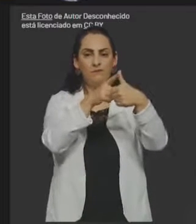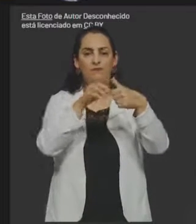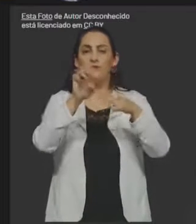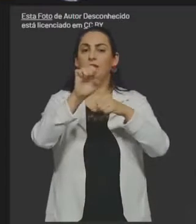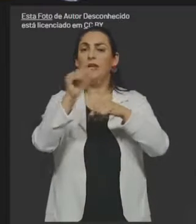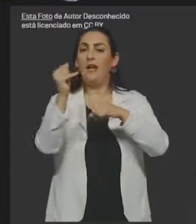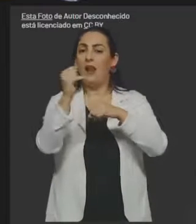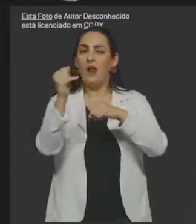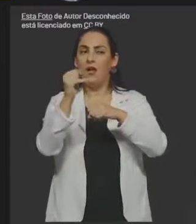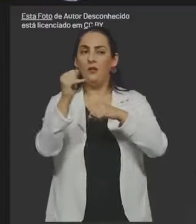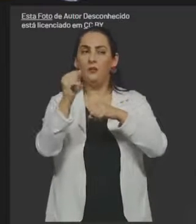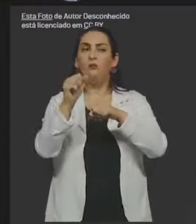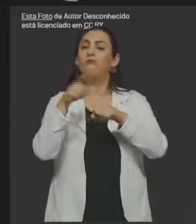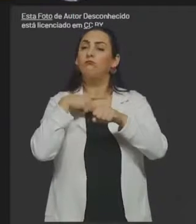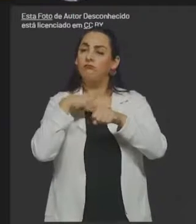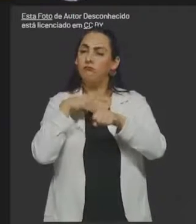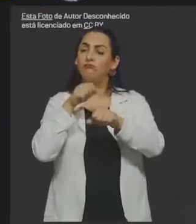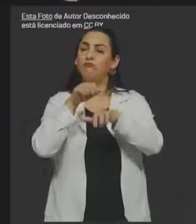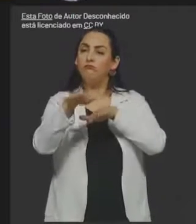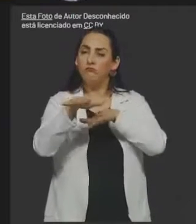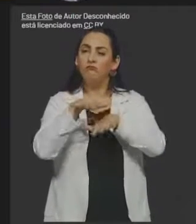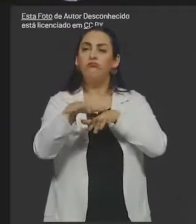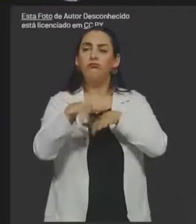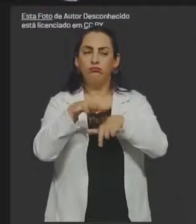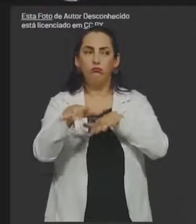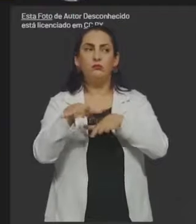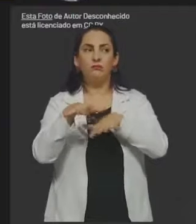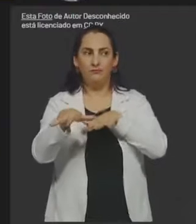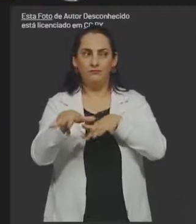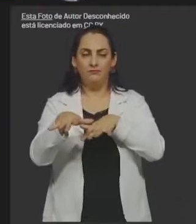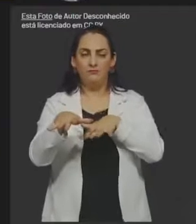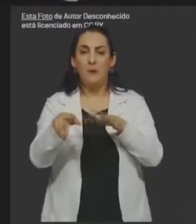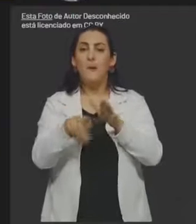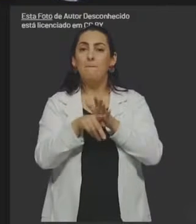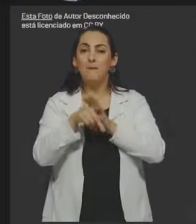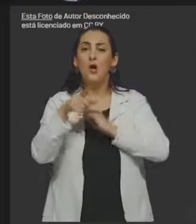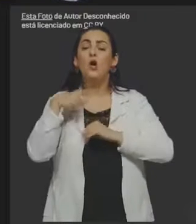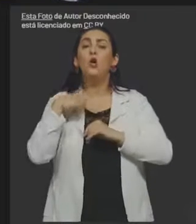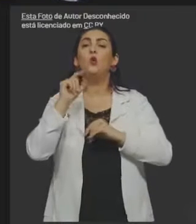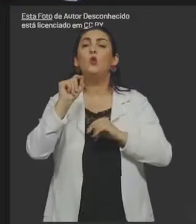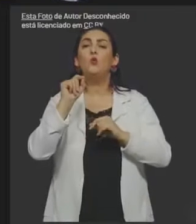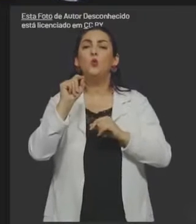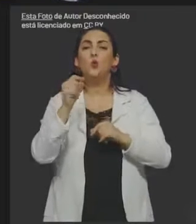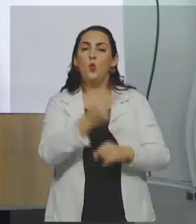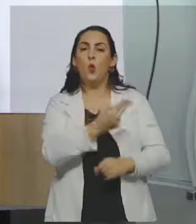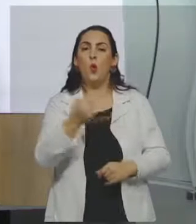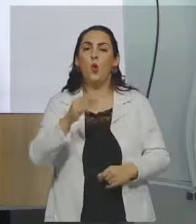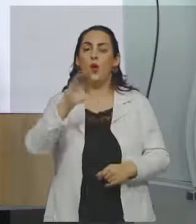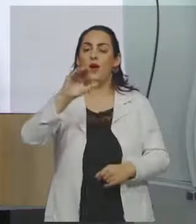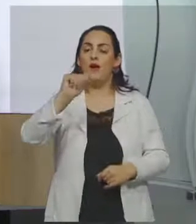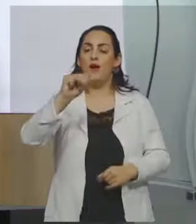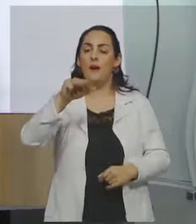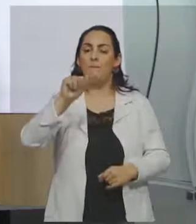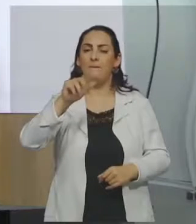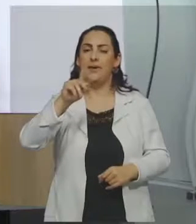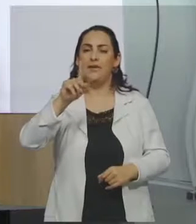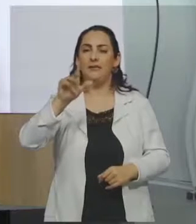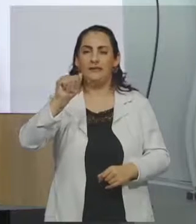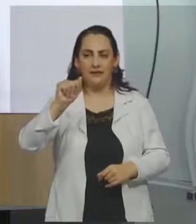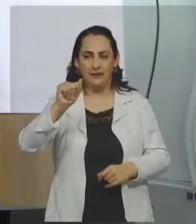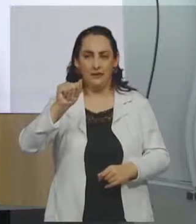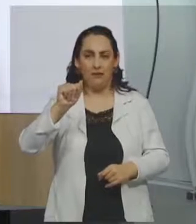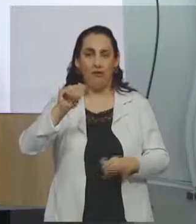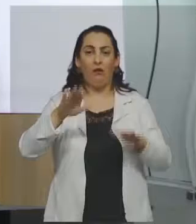do núcleo em trajetórias circulares chamadas de camadas ou níveis. Então ele estabeleceu que os elétrons eles estão